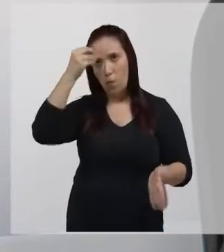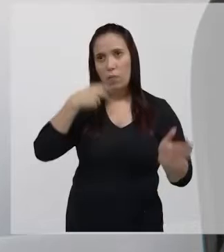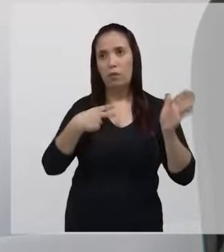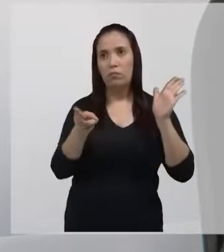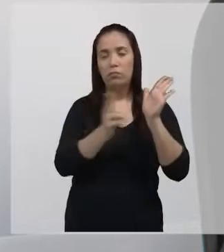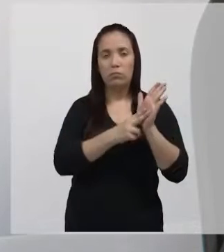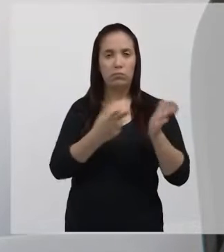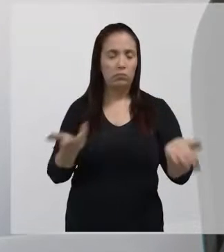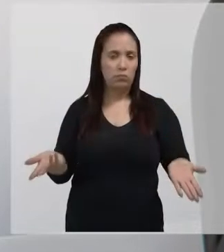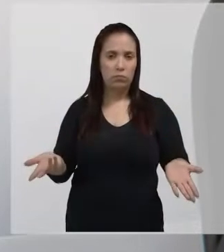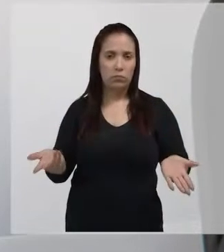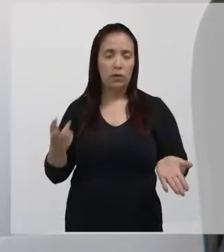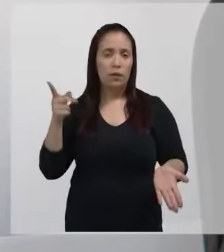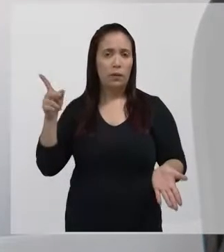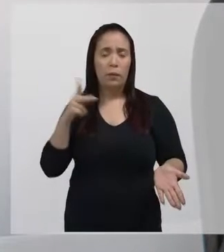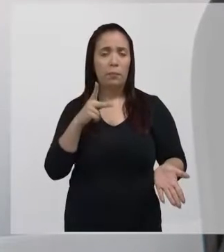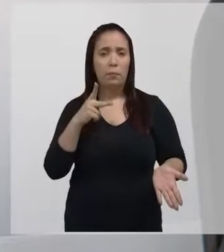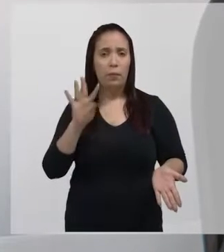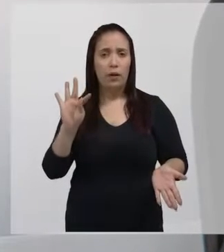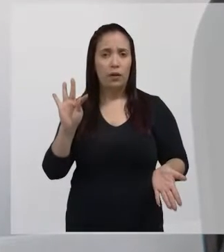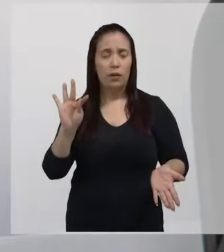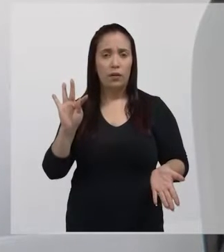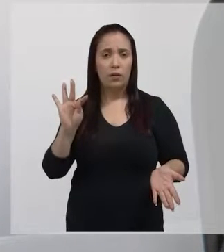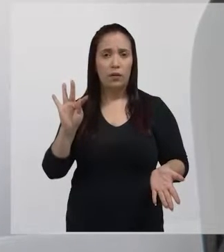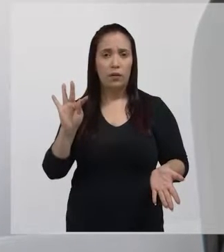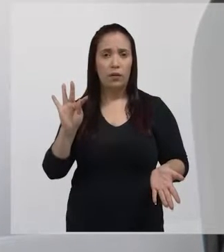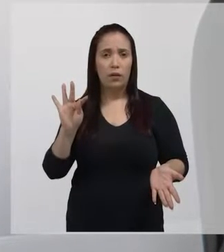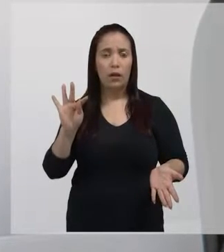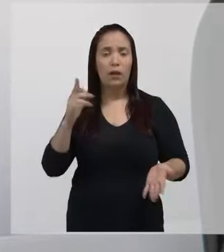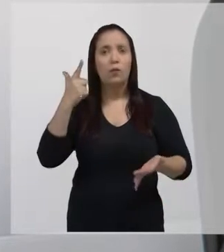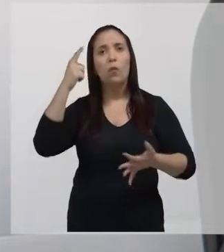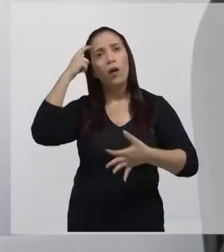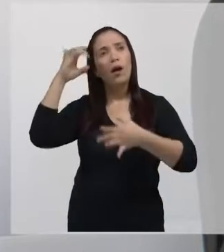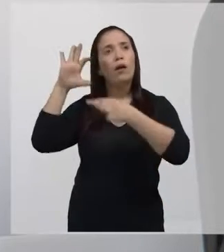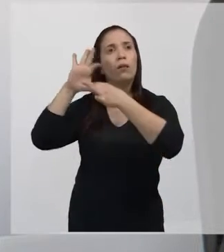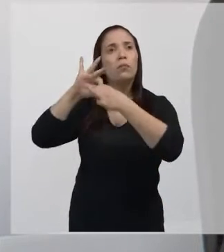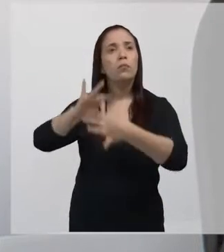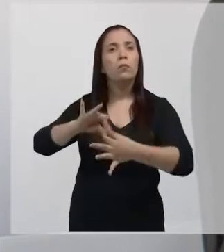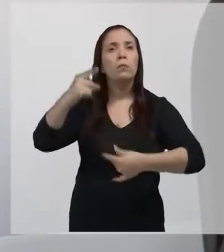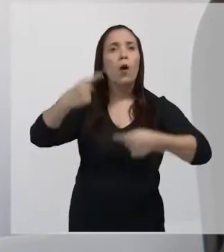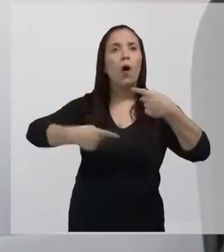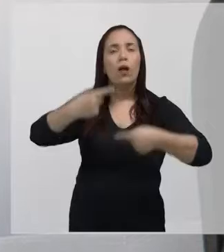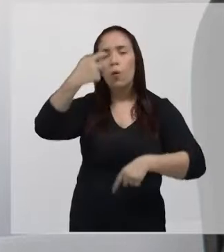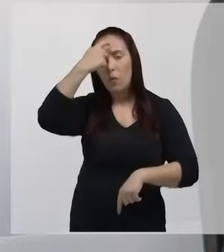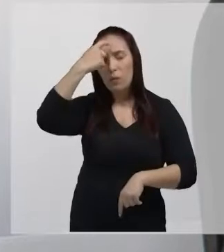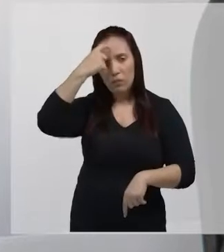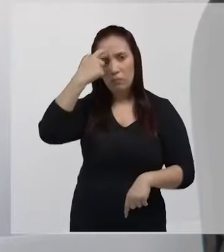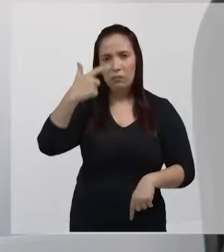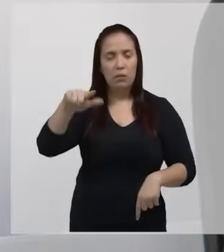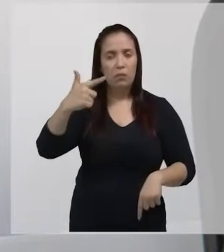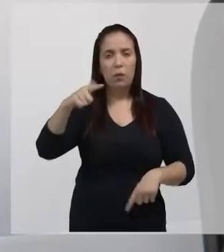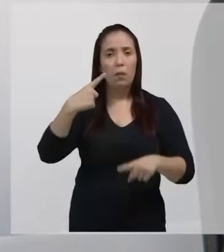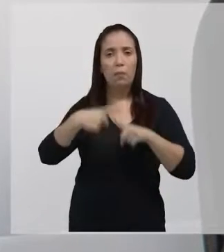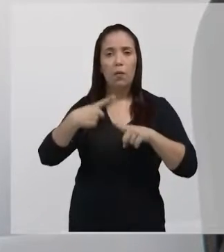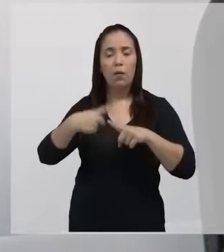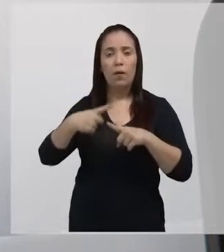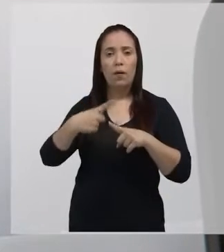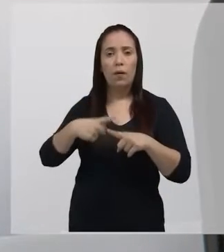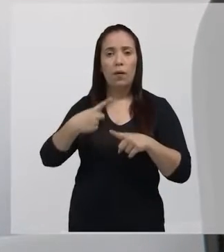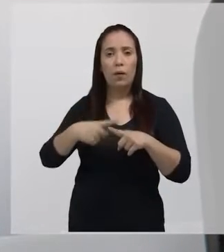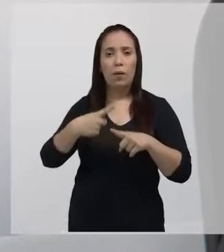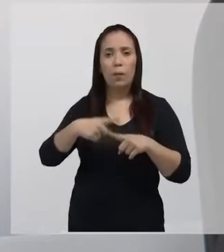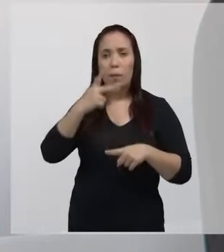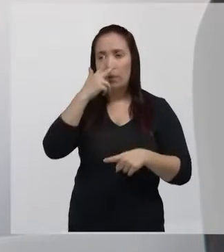Partido dos Trabalhadores abriu mão de qualquer coerência política para simplesmente continuar